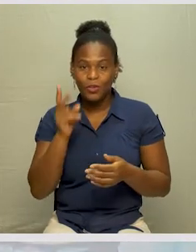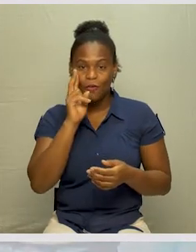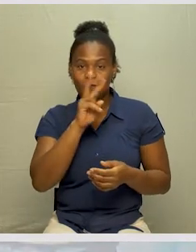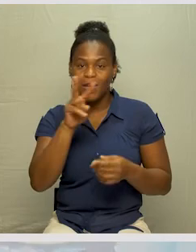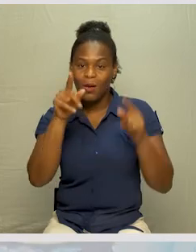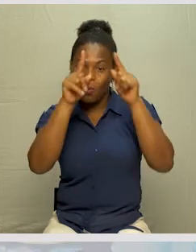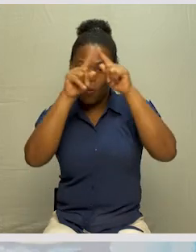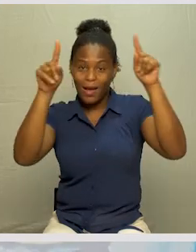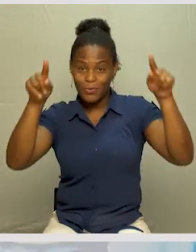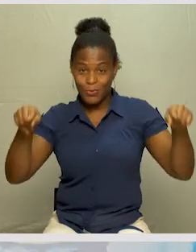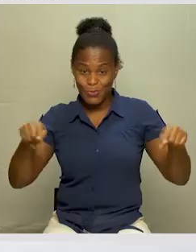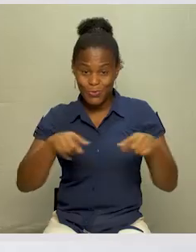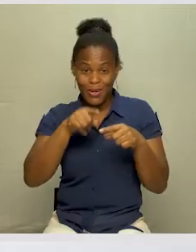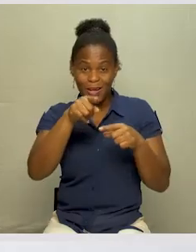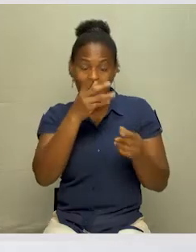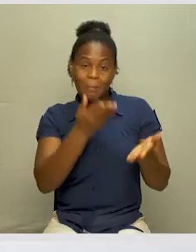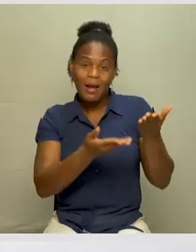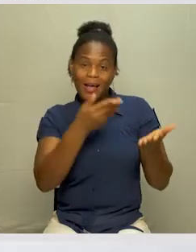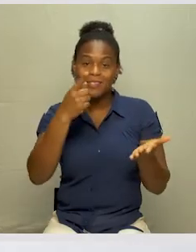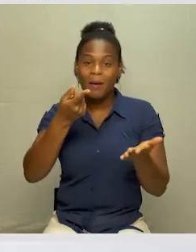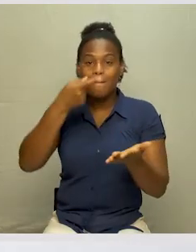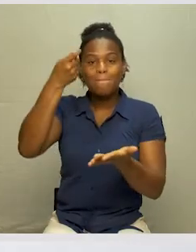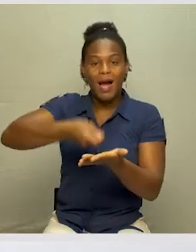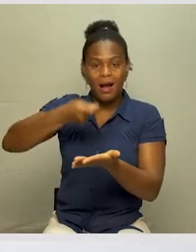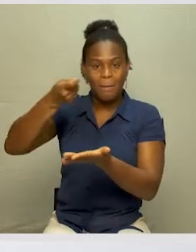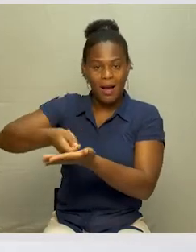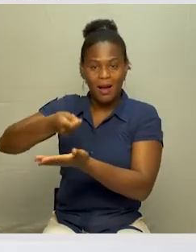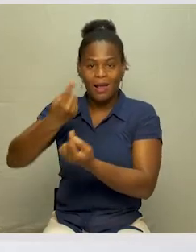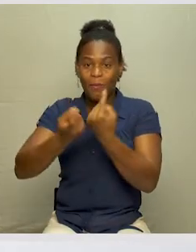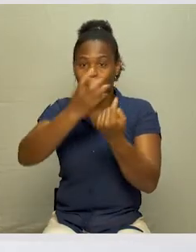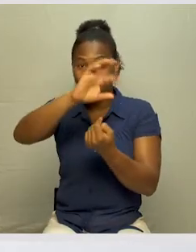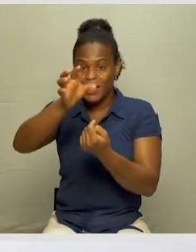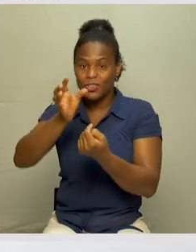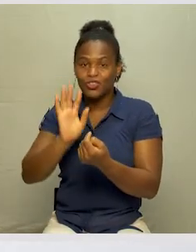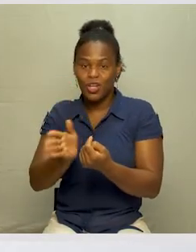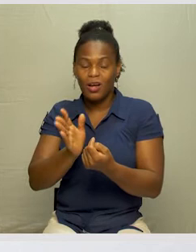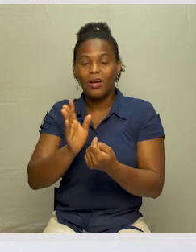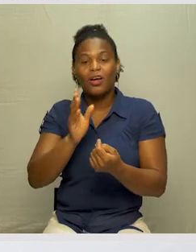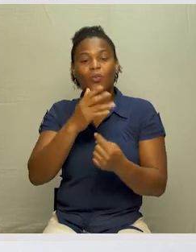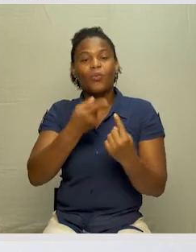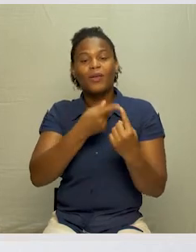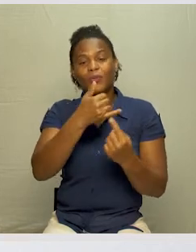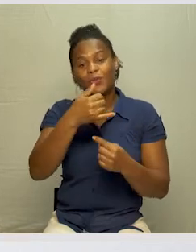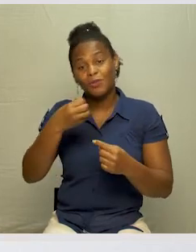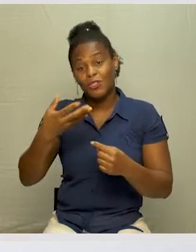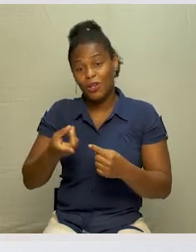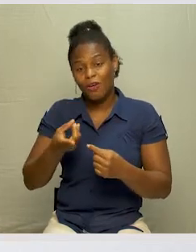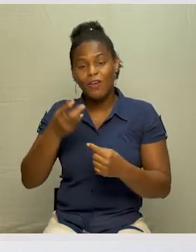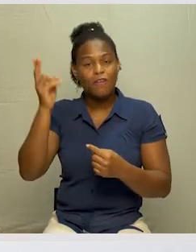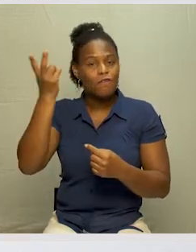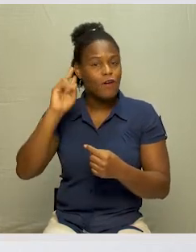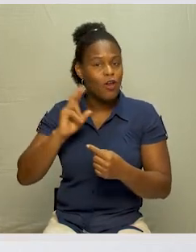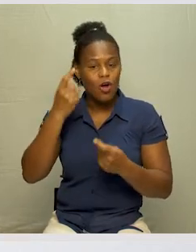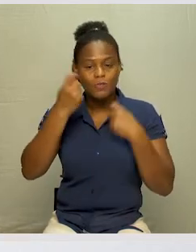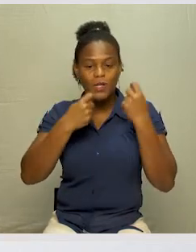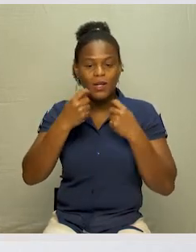Observe o seguinte quadro, que refere à balança de pagamentos de um determinado país já em 2019, os